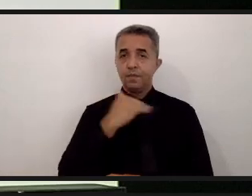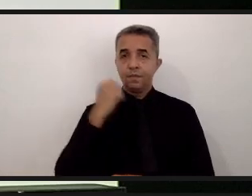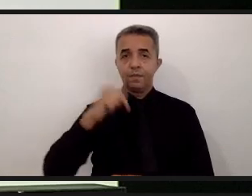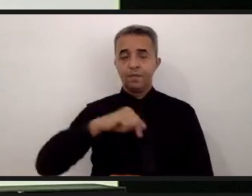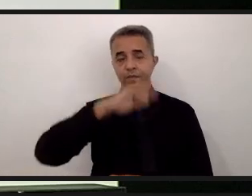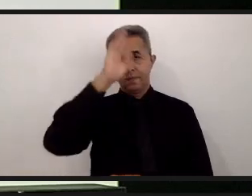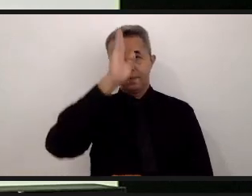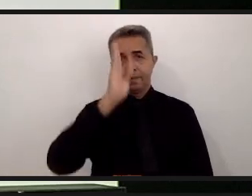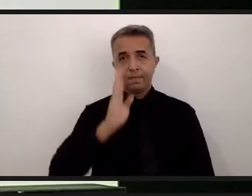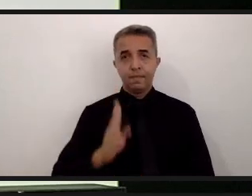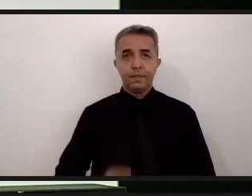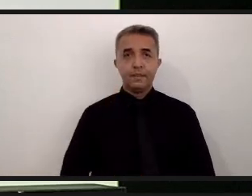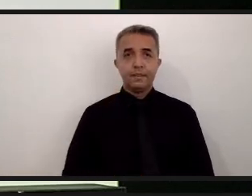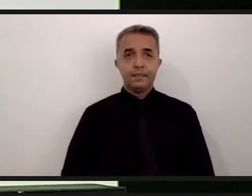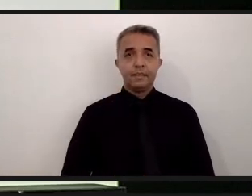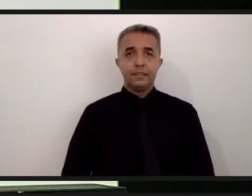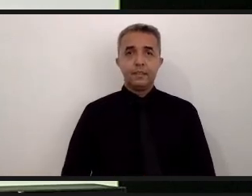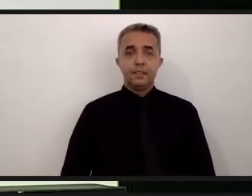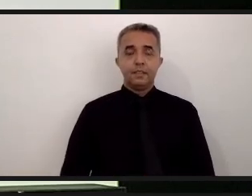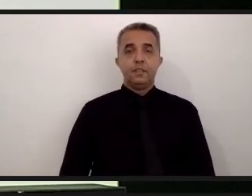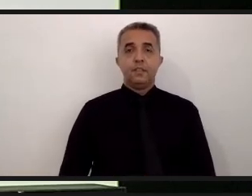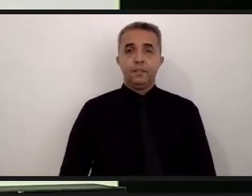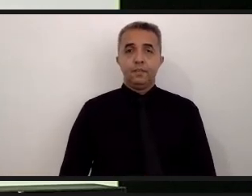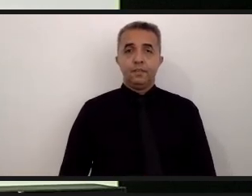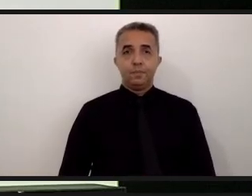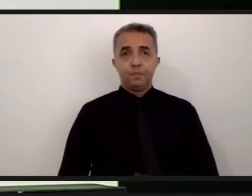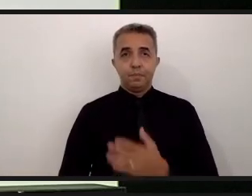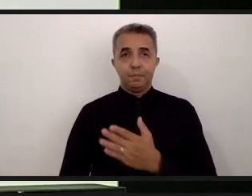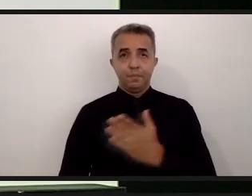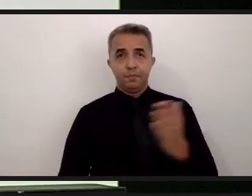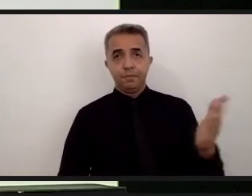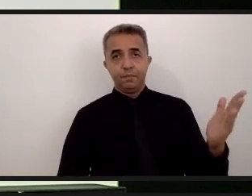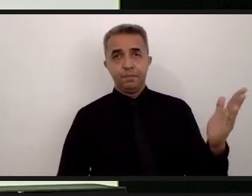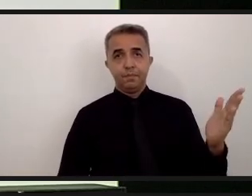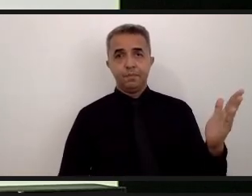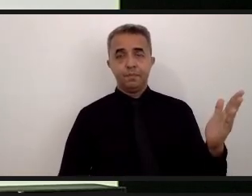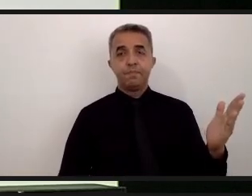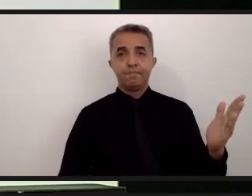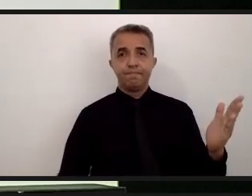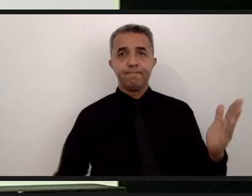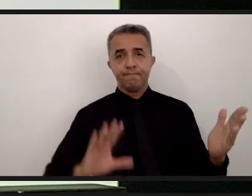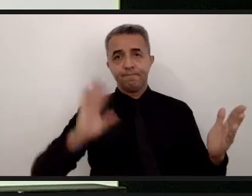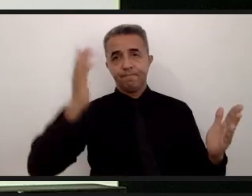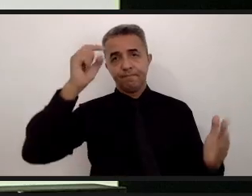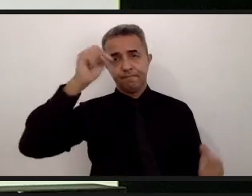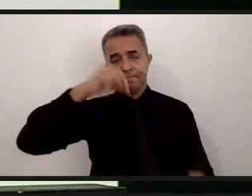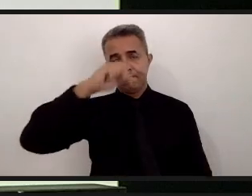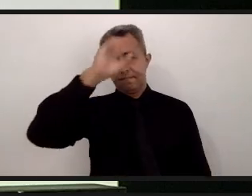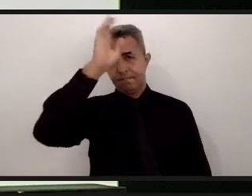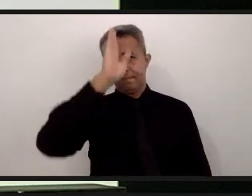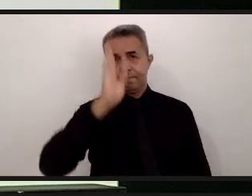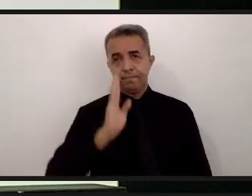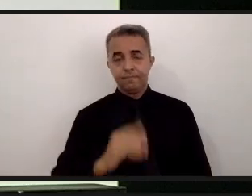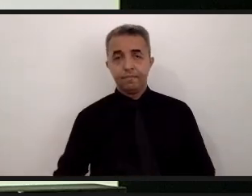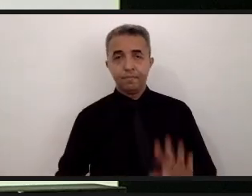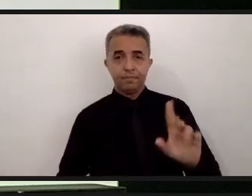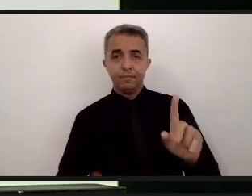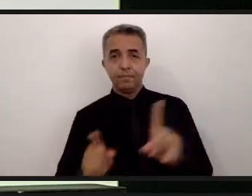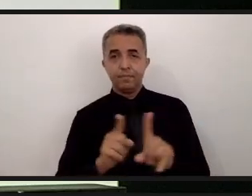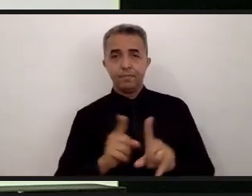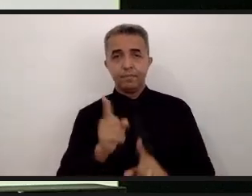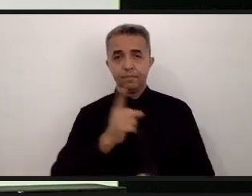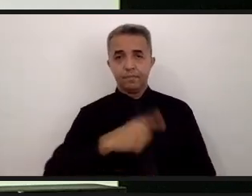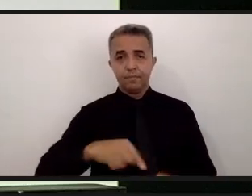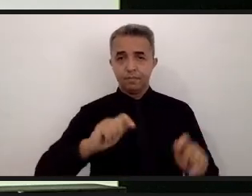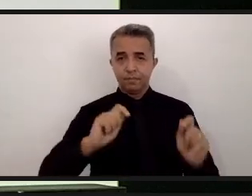o retrato da injusta, triste e perversa realidade brasileira, mas serve também para demonstrar